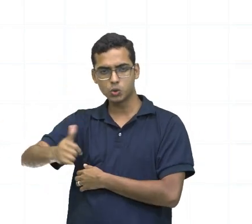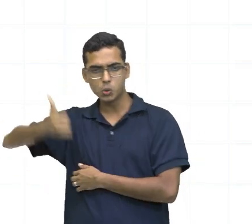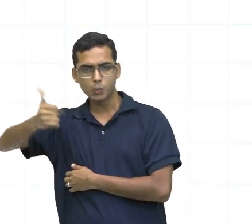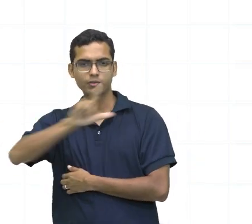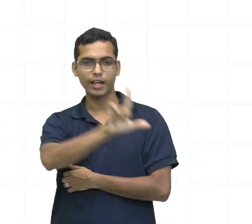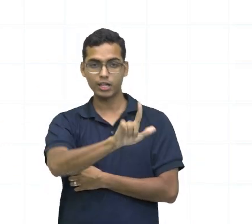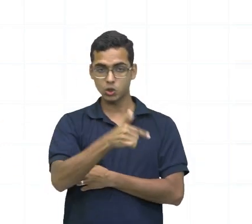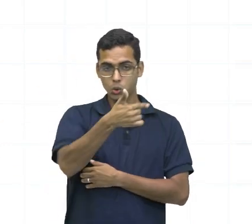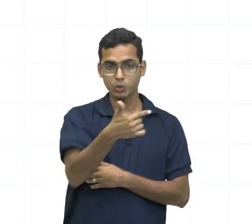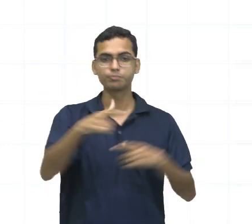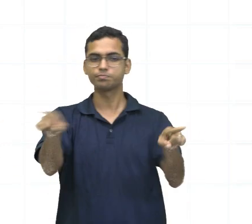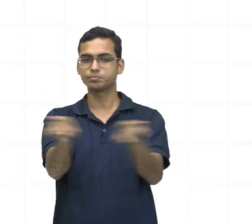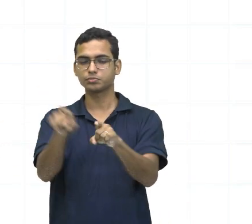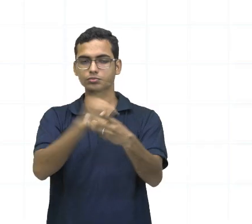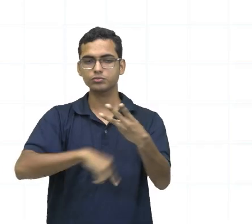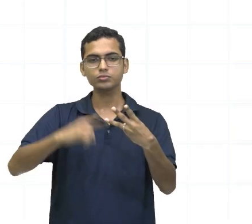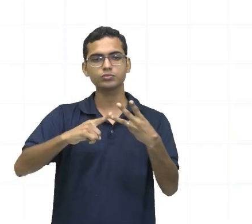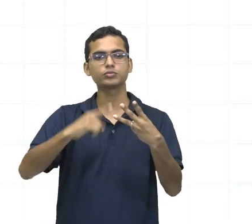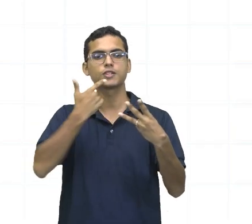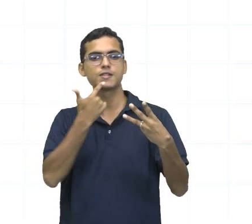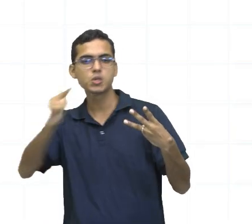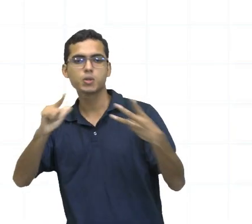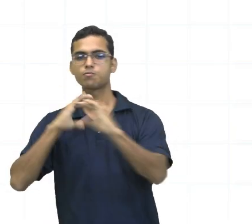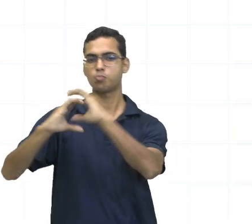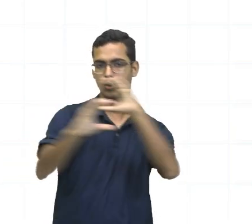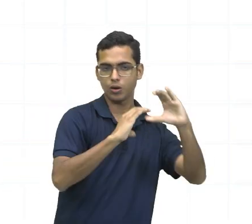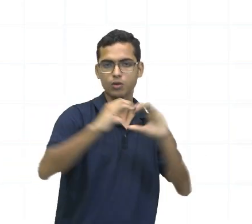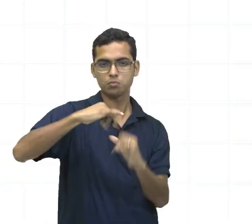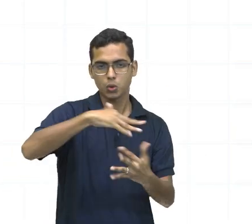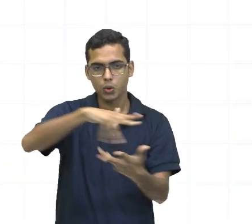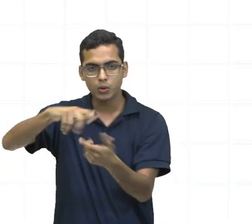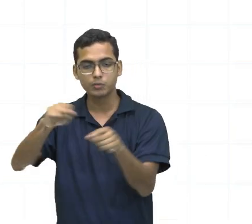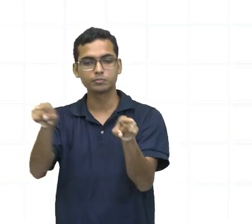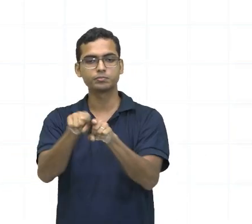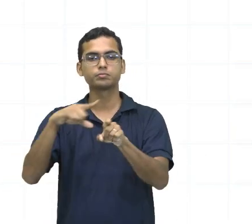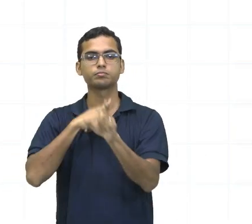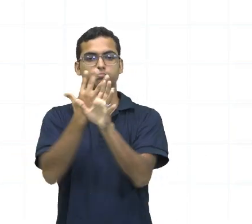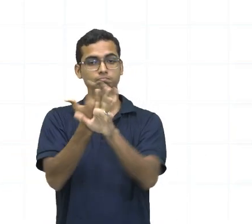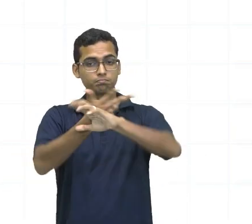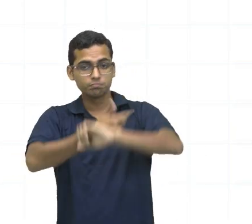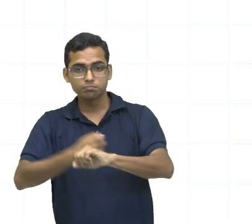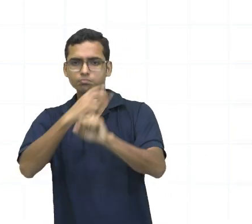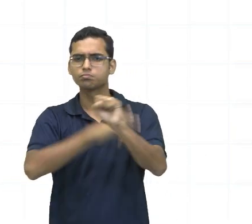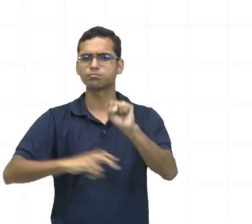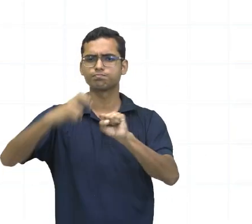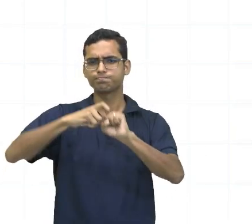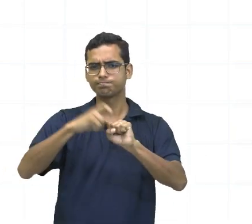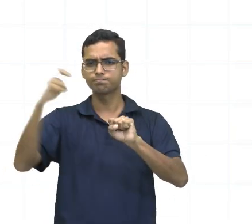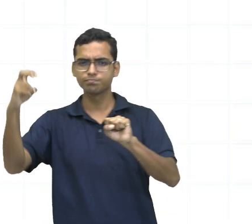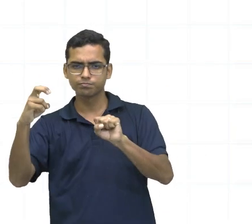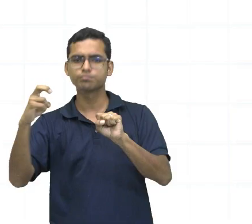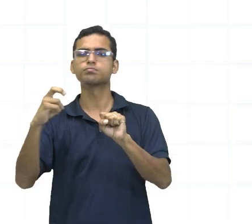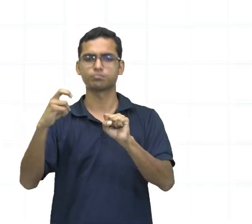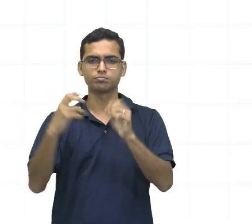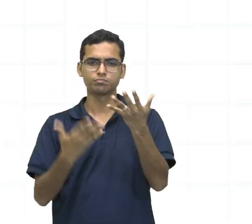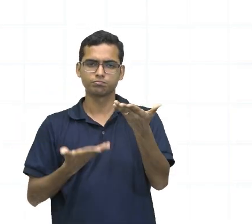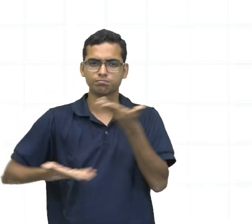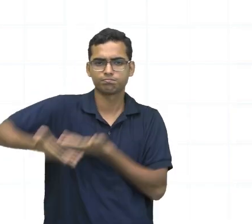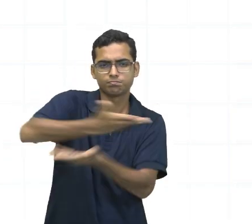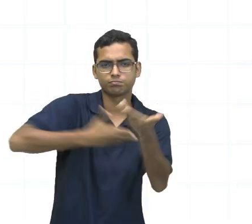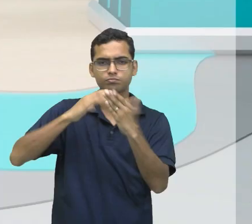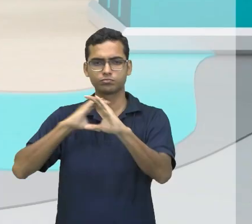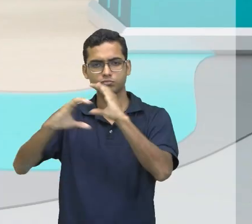franca em diferentes lugares do mundo, comunicação intercultural, a influência da língua inglesa no cenário mundial e